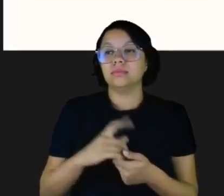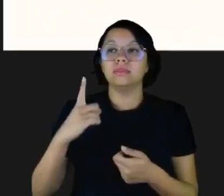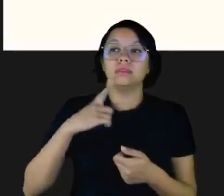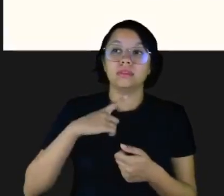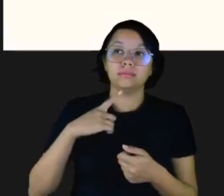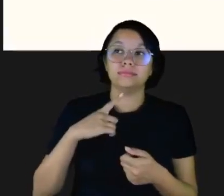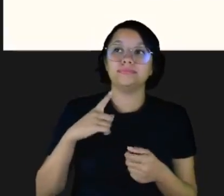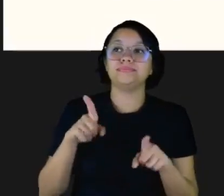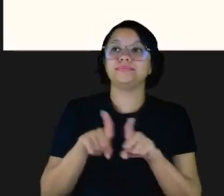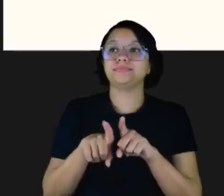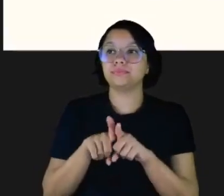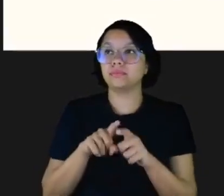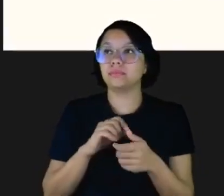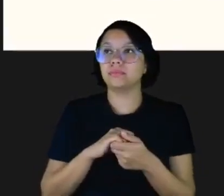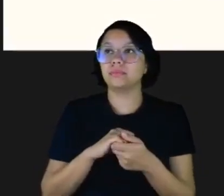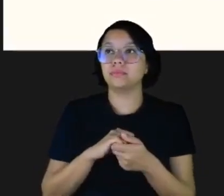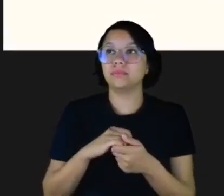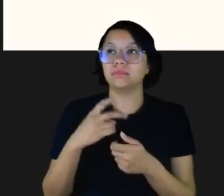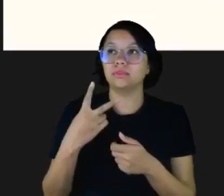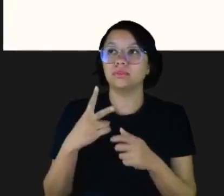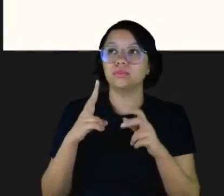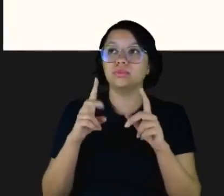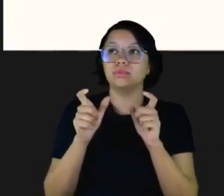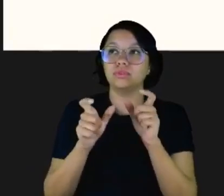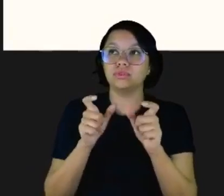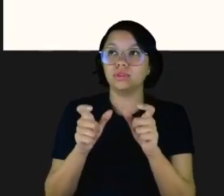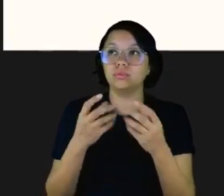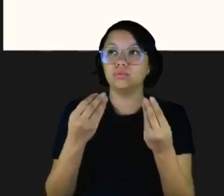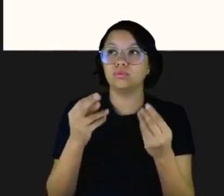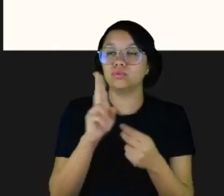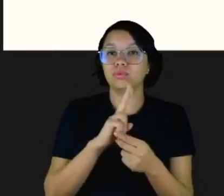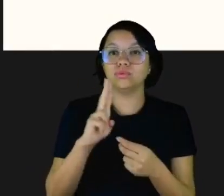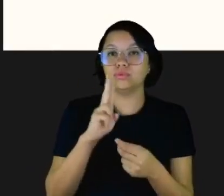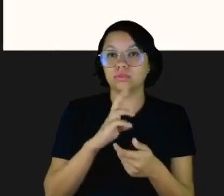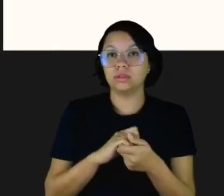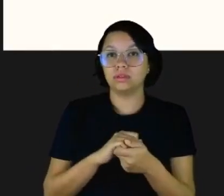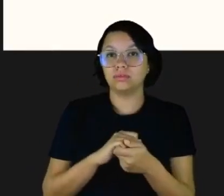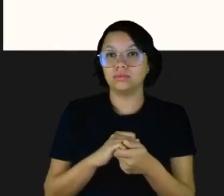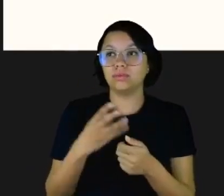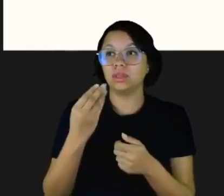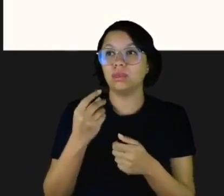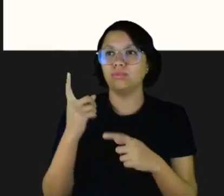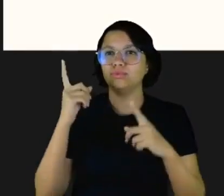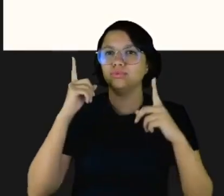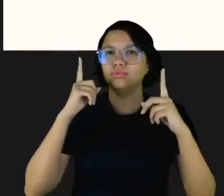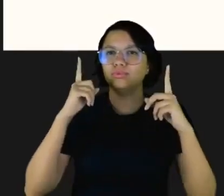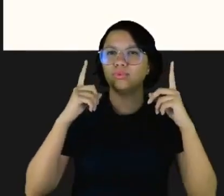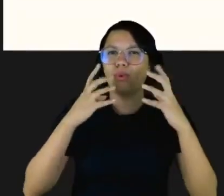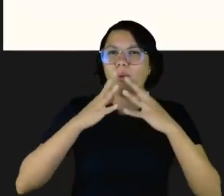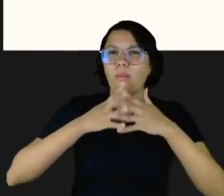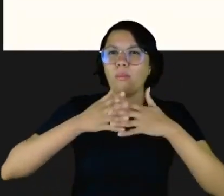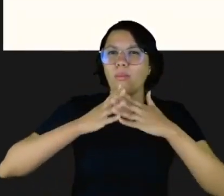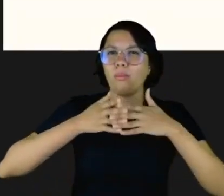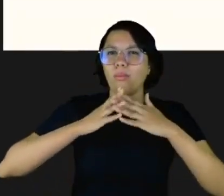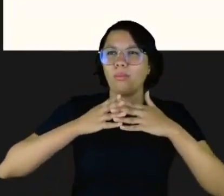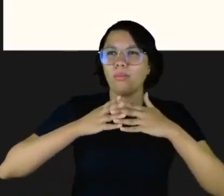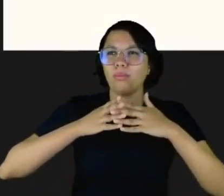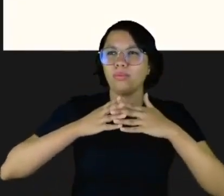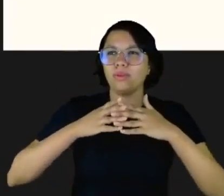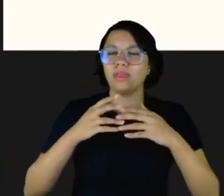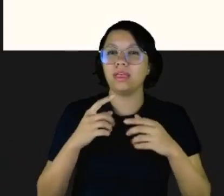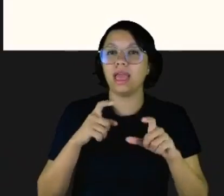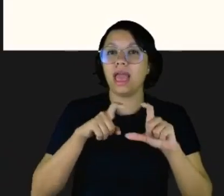também dois termos que são bastante usados e muito confundidos. Autonomia